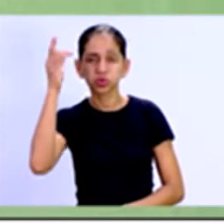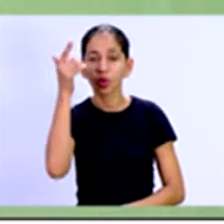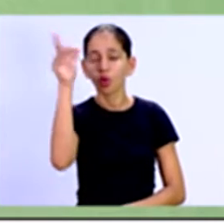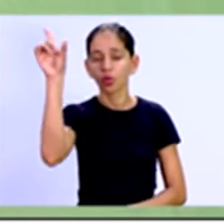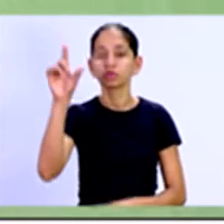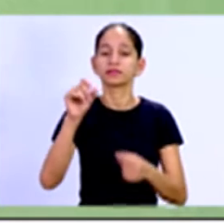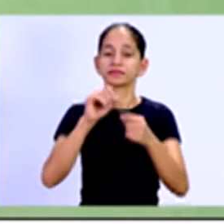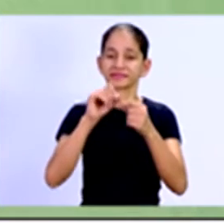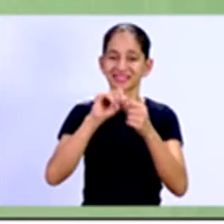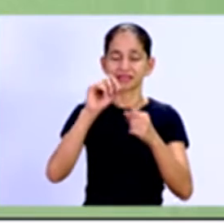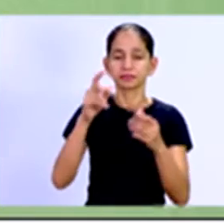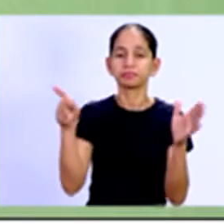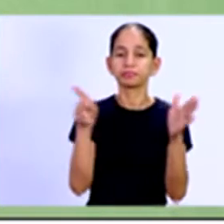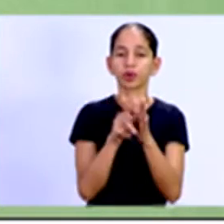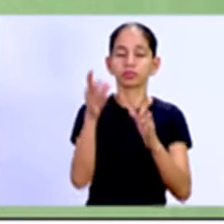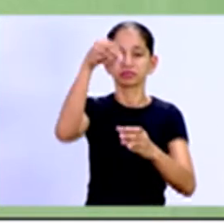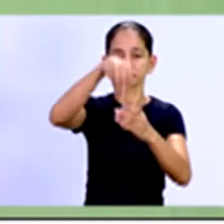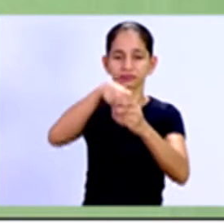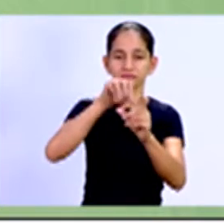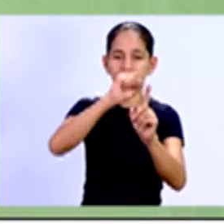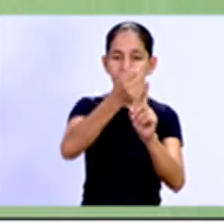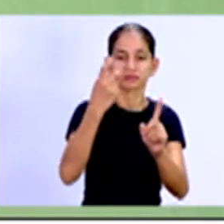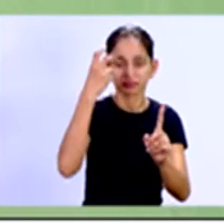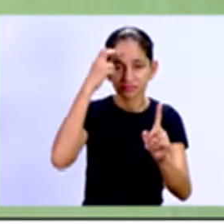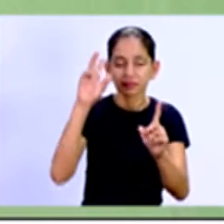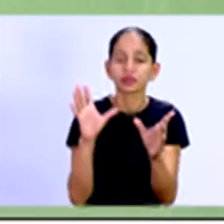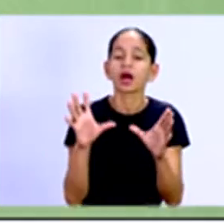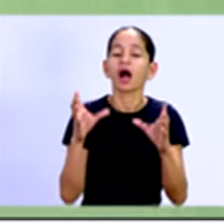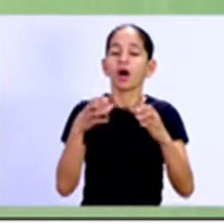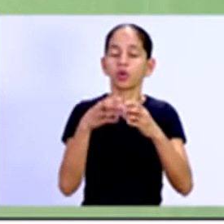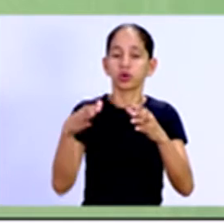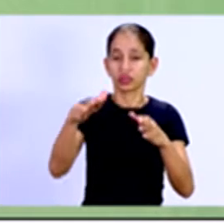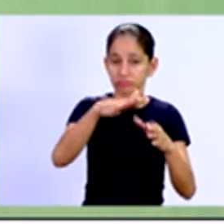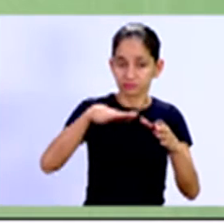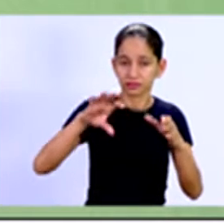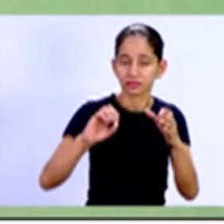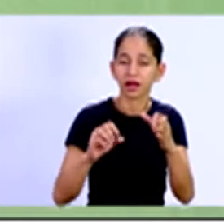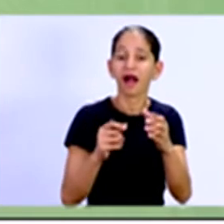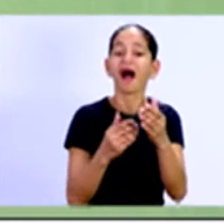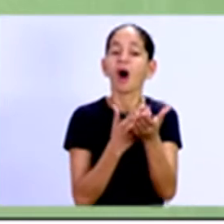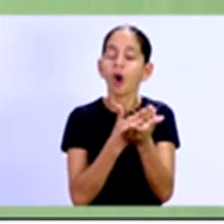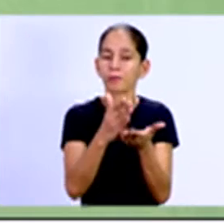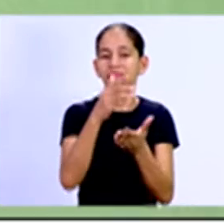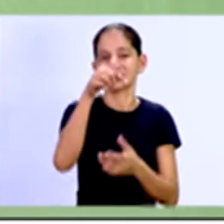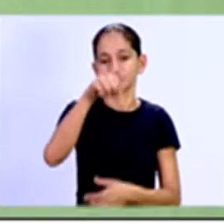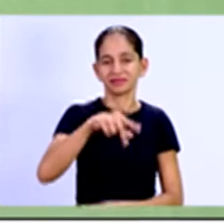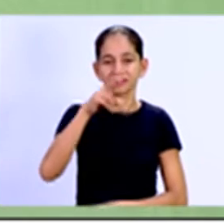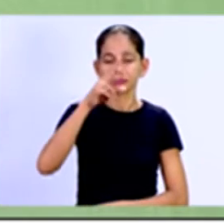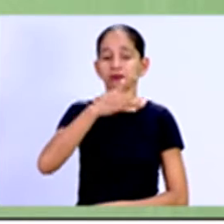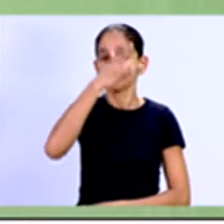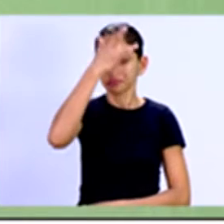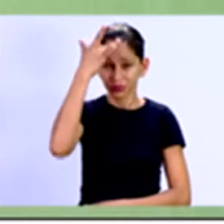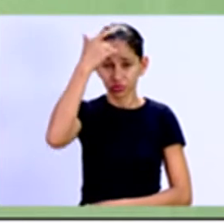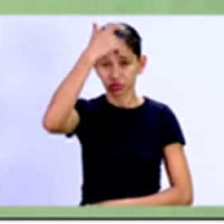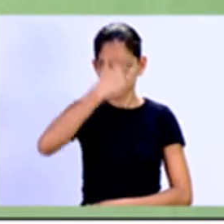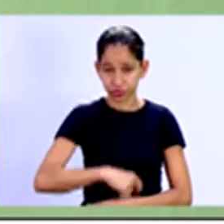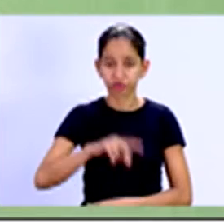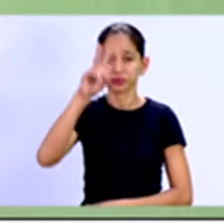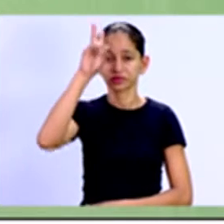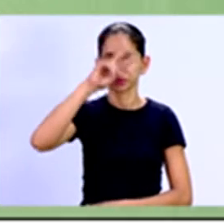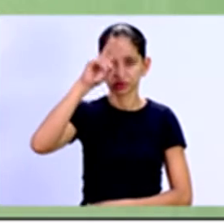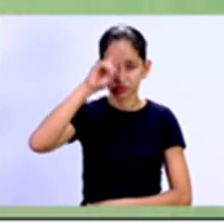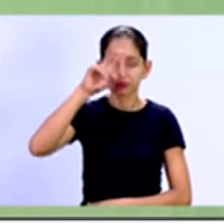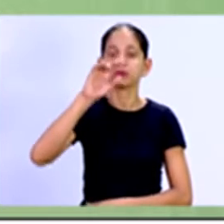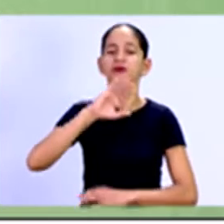da cultura, né? Para Hegel, o ser humano é um ser histórico, a